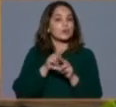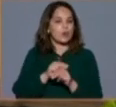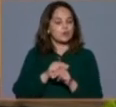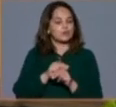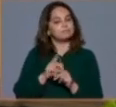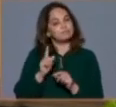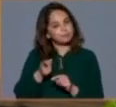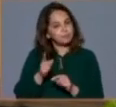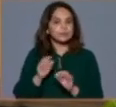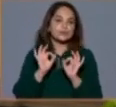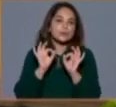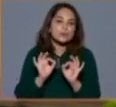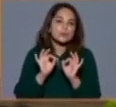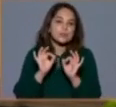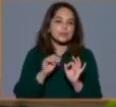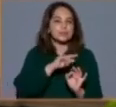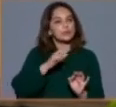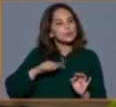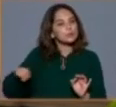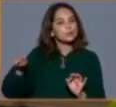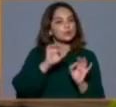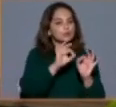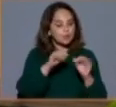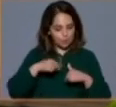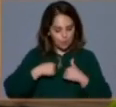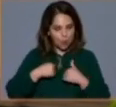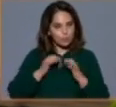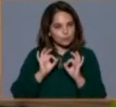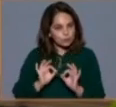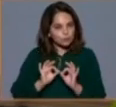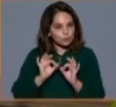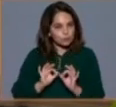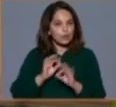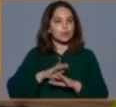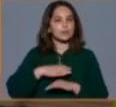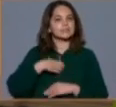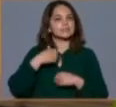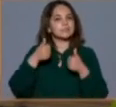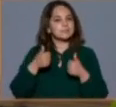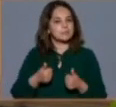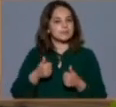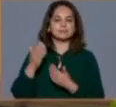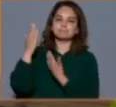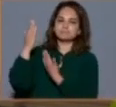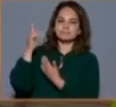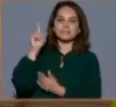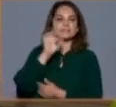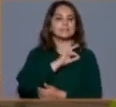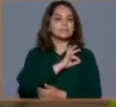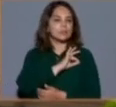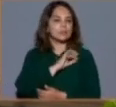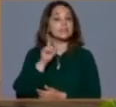que cuidemos uns dos outros, cuidemos de nós próprios, para podermos estar bem e louvar o Senhor. O Senhor